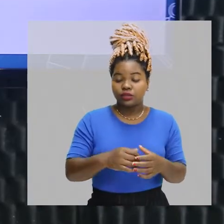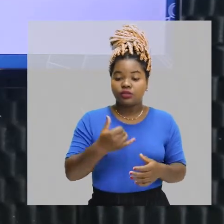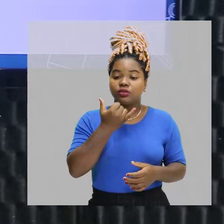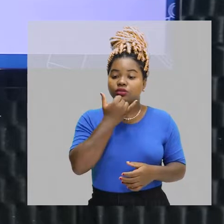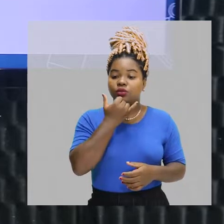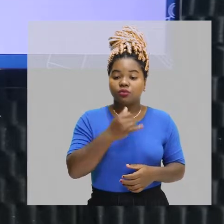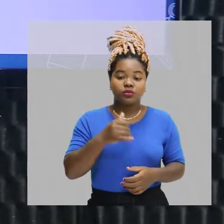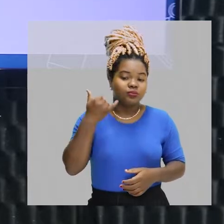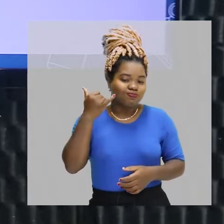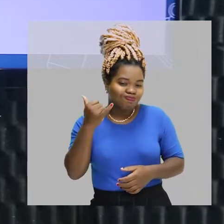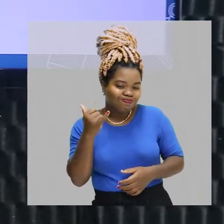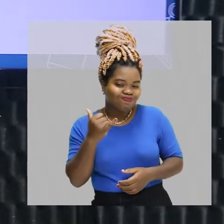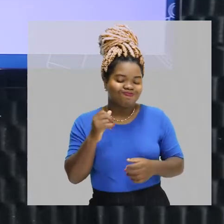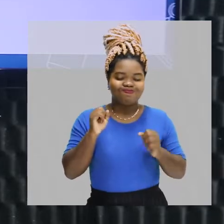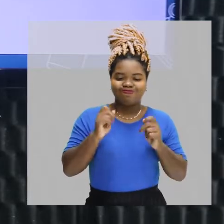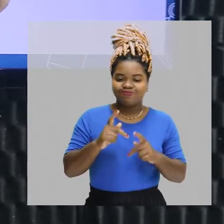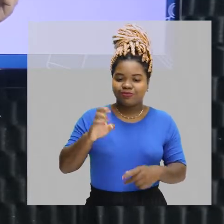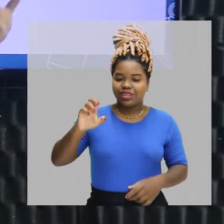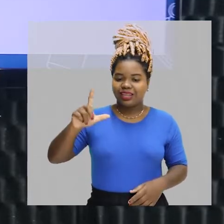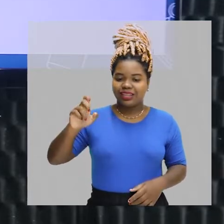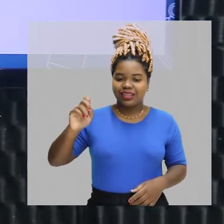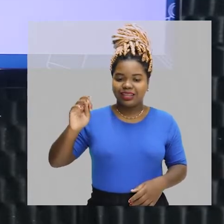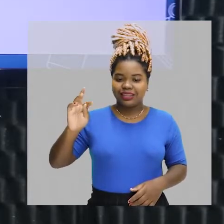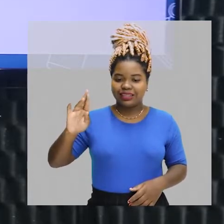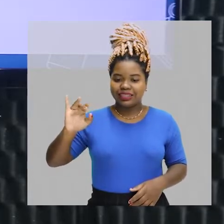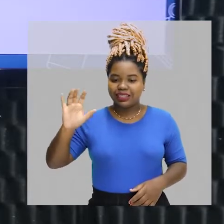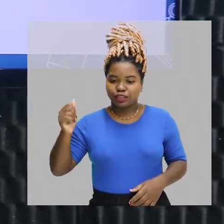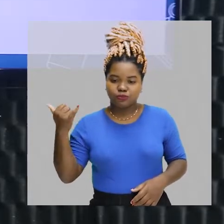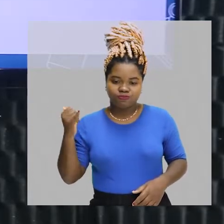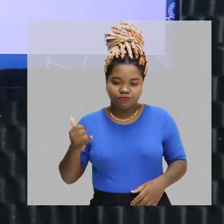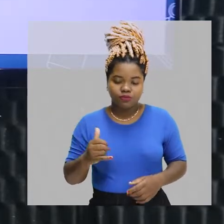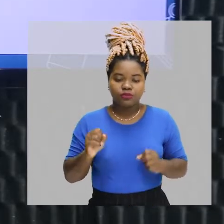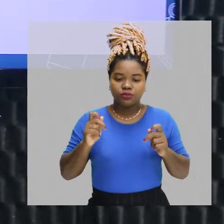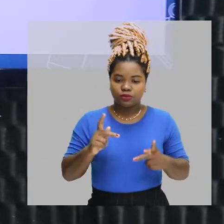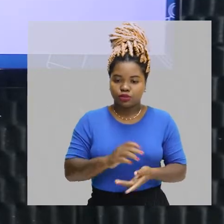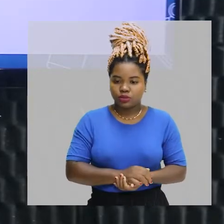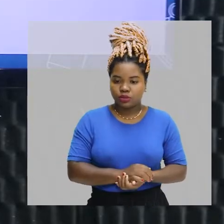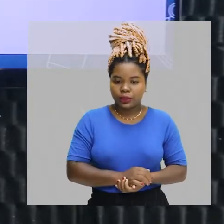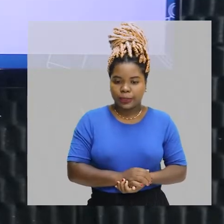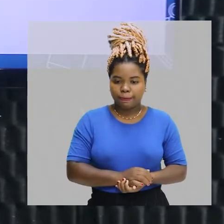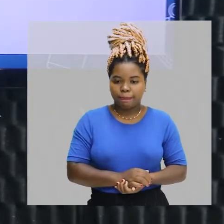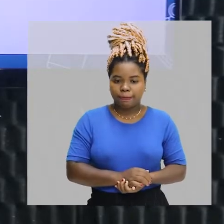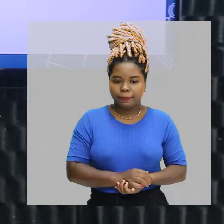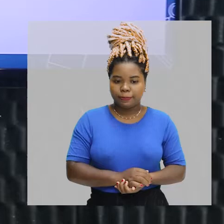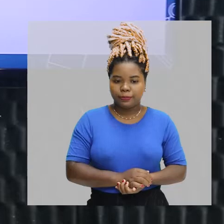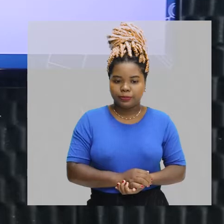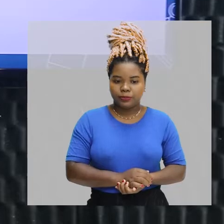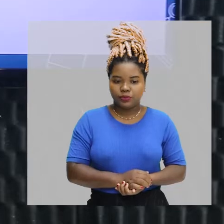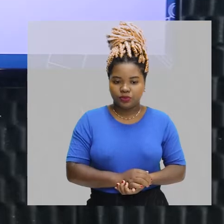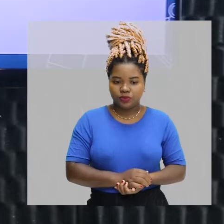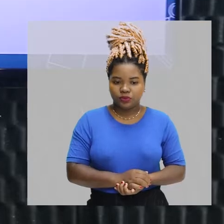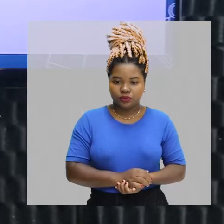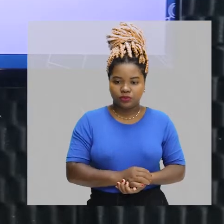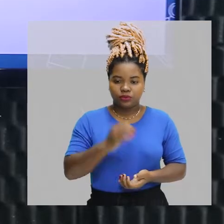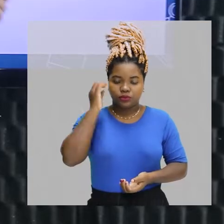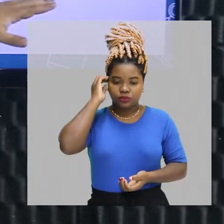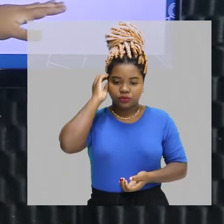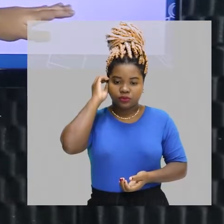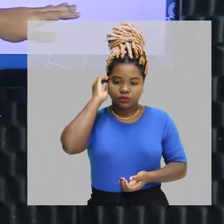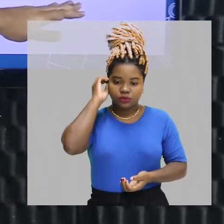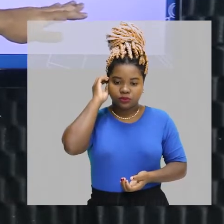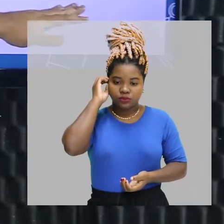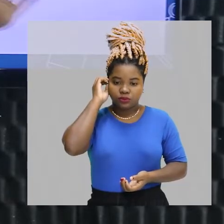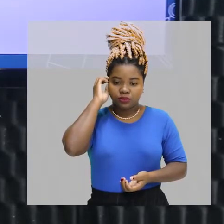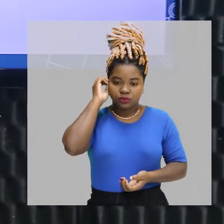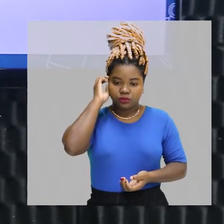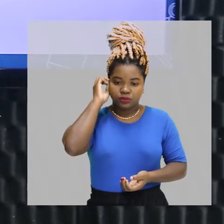enquanto seus neutrinos, eles não possuem cargas elétricas, tá certo? Quer dizer, eles possuem carga elétrica, só